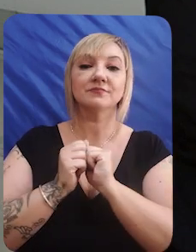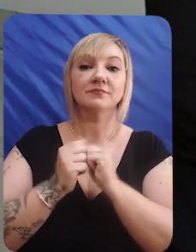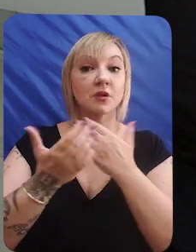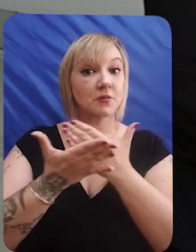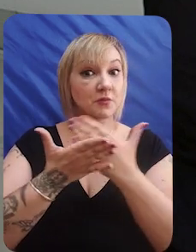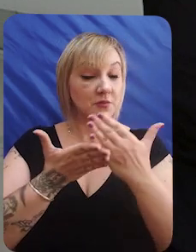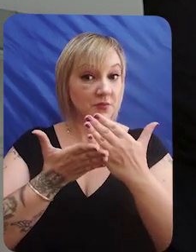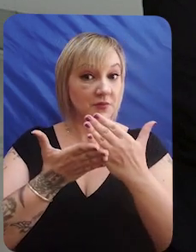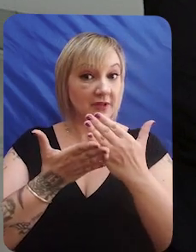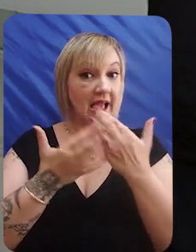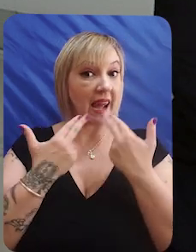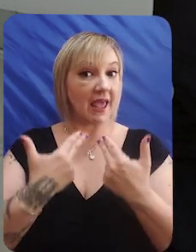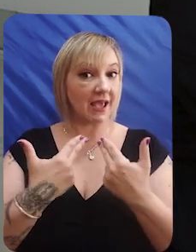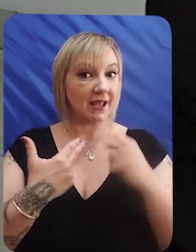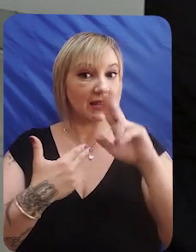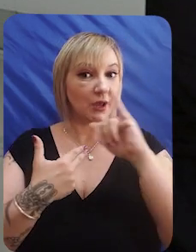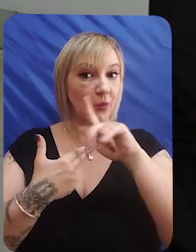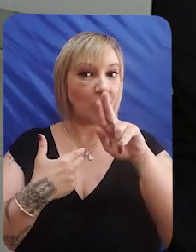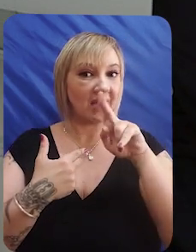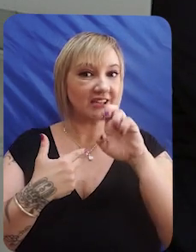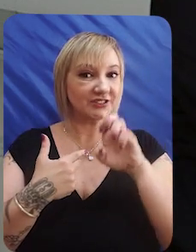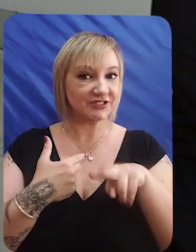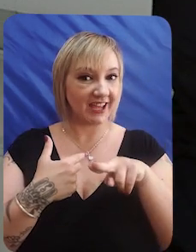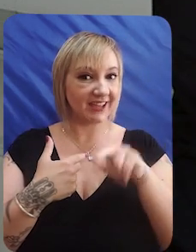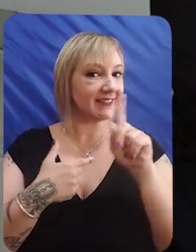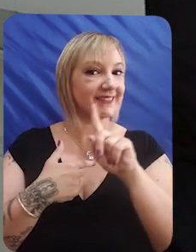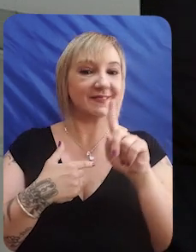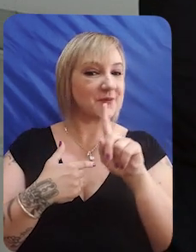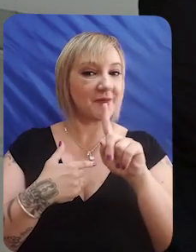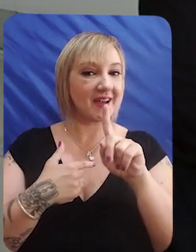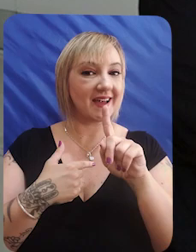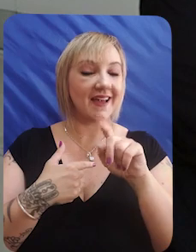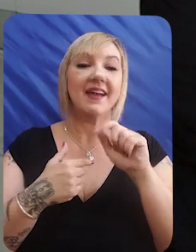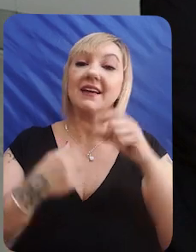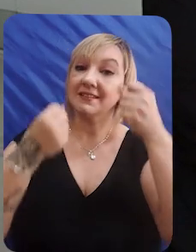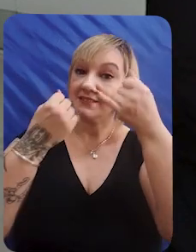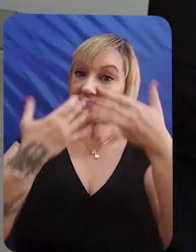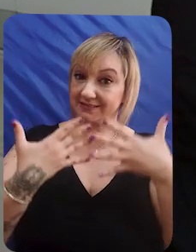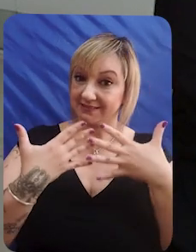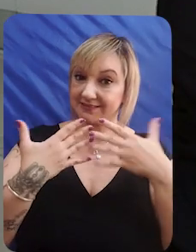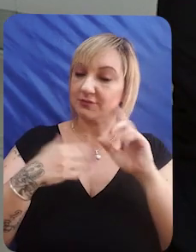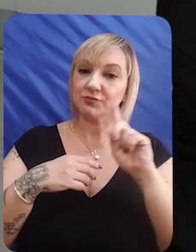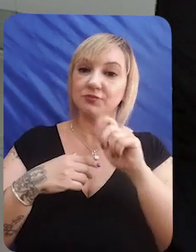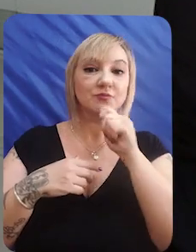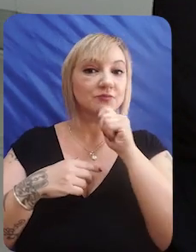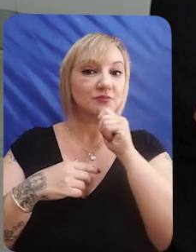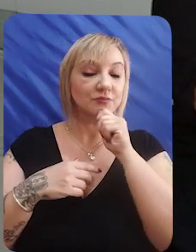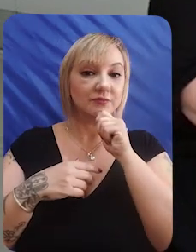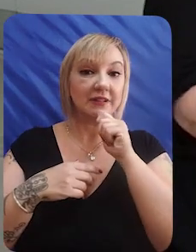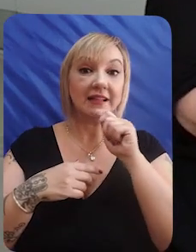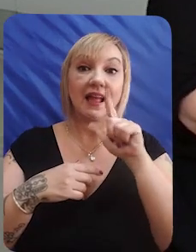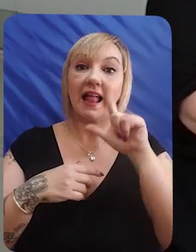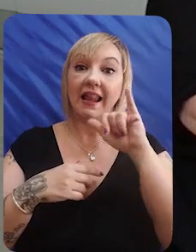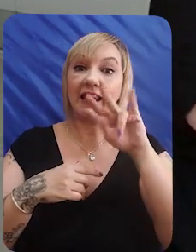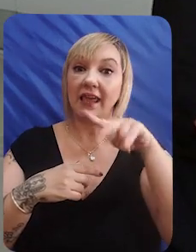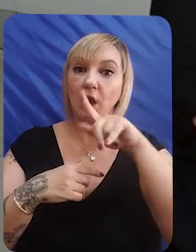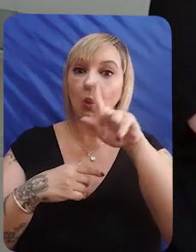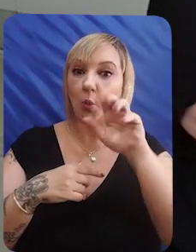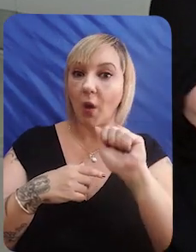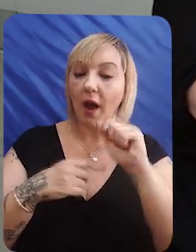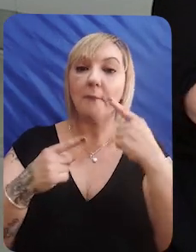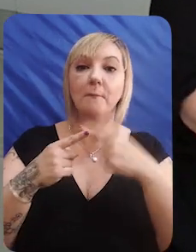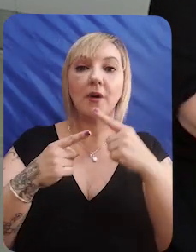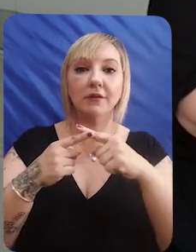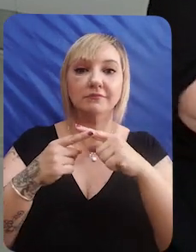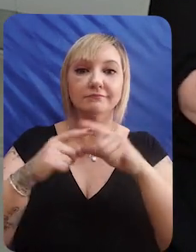linguagem. Não é linguagem, né? Não é linguagem, viu, gente? Explica pra gente, não é linguagem. Não é linguagem, é uma língua, porque